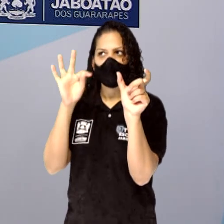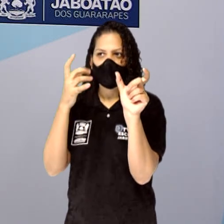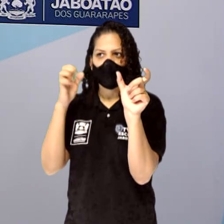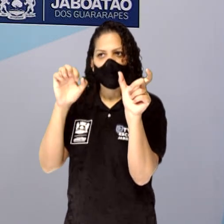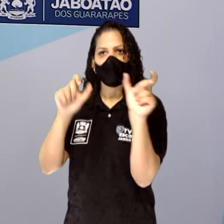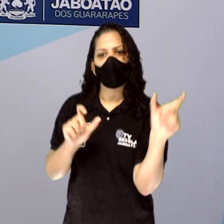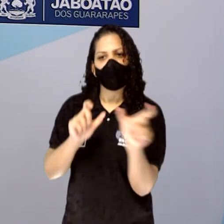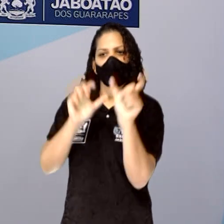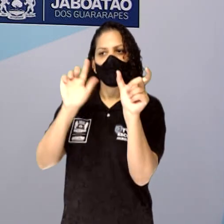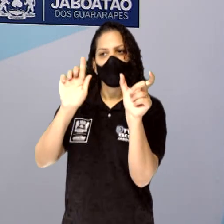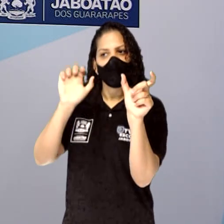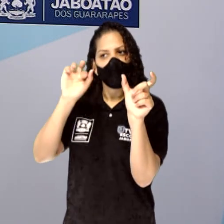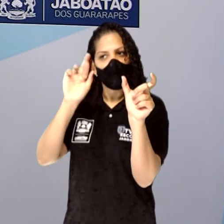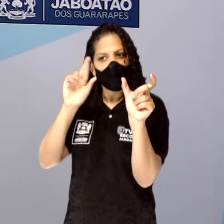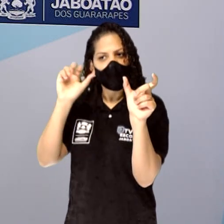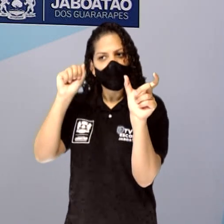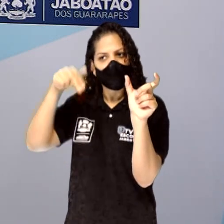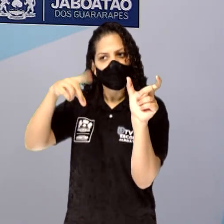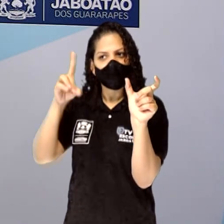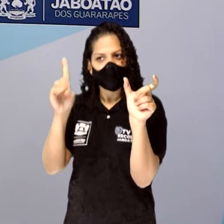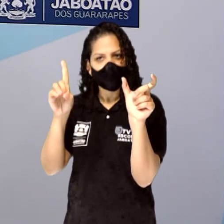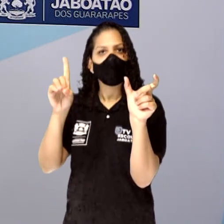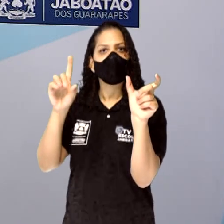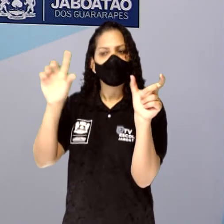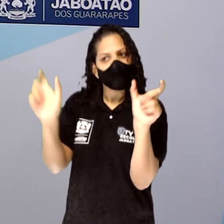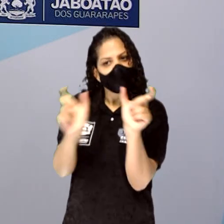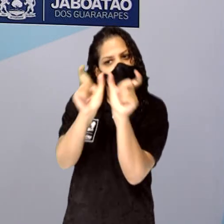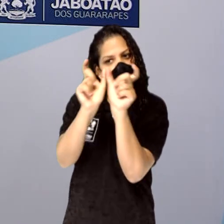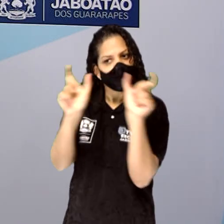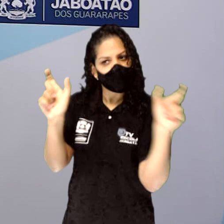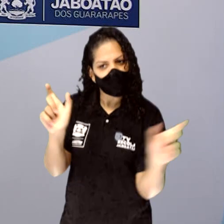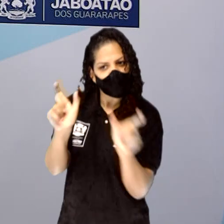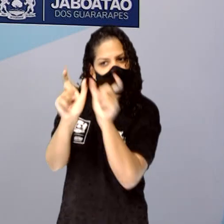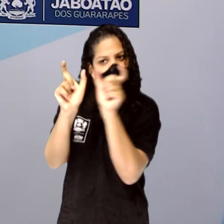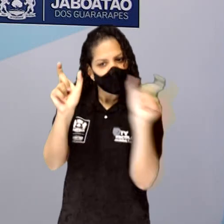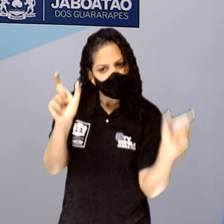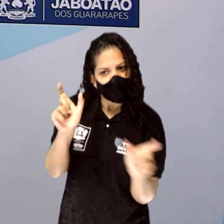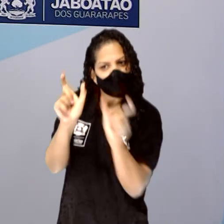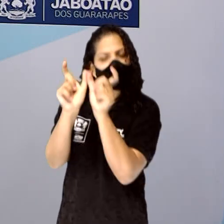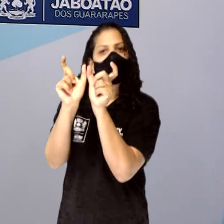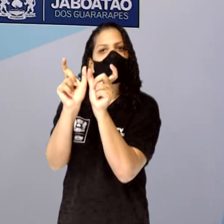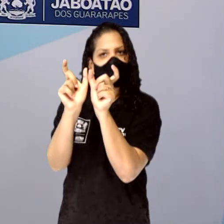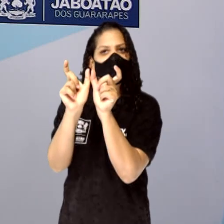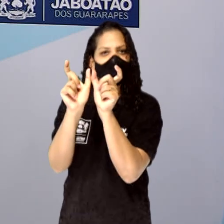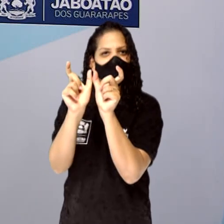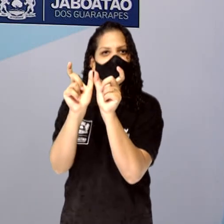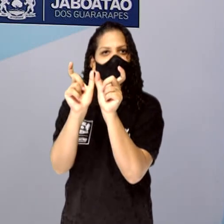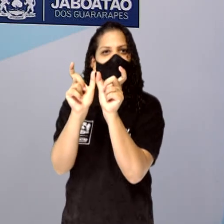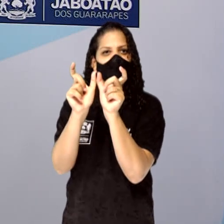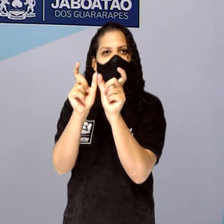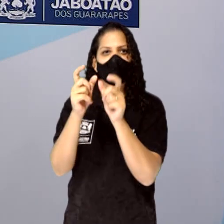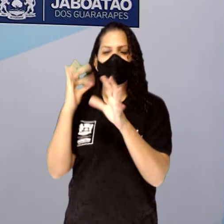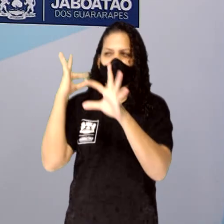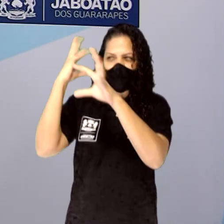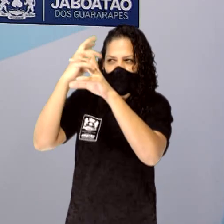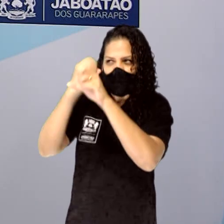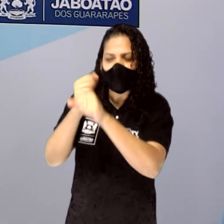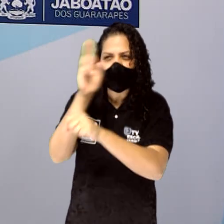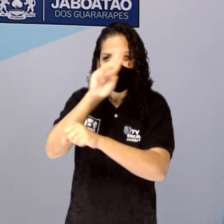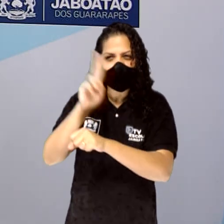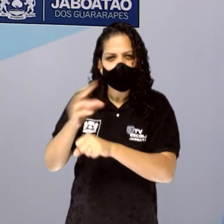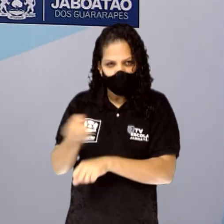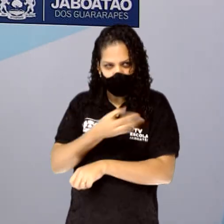grandfather, grandmother, grandkids, né? Vamos dar uma revisada nesses nomes novos que a gente